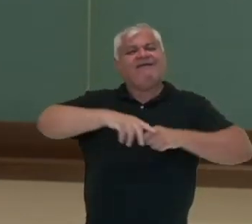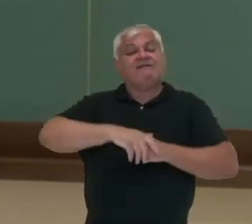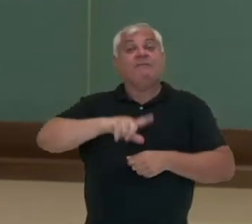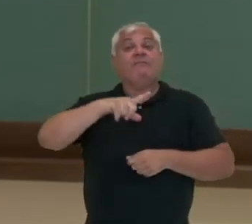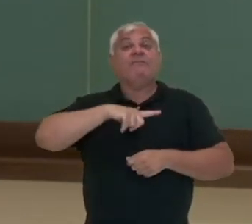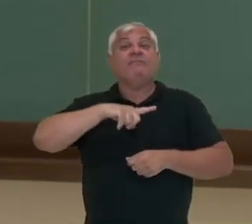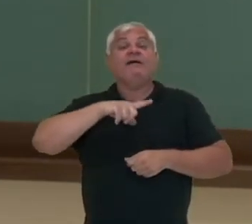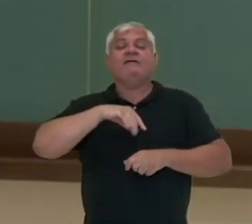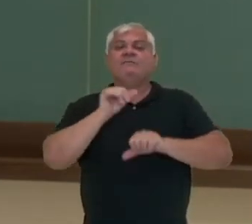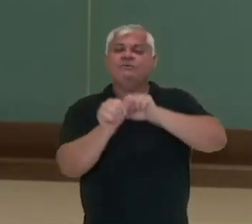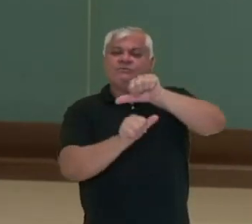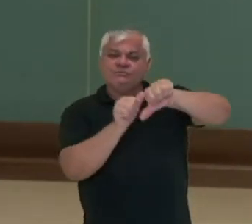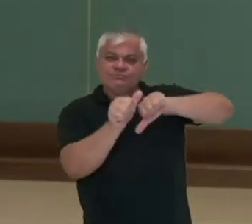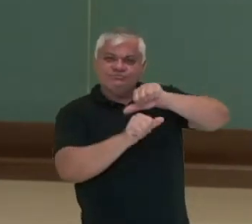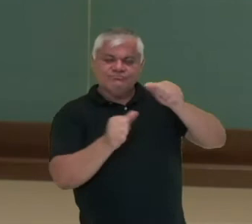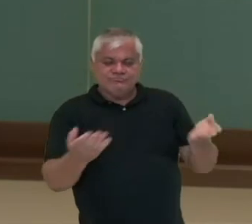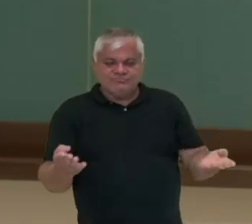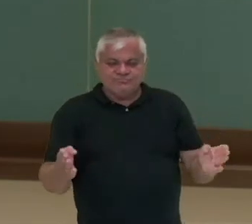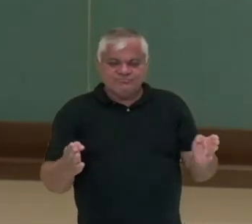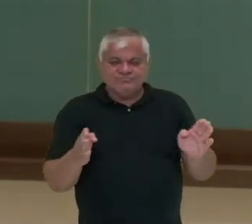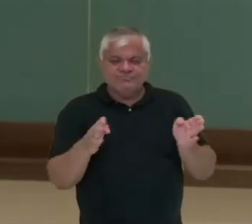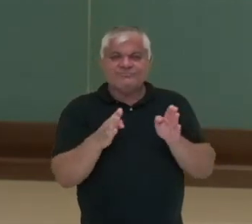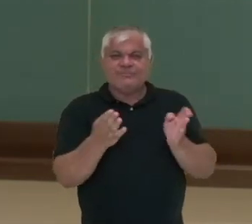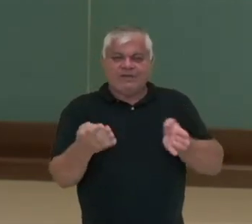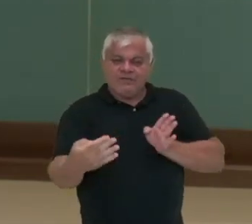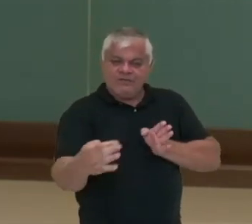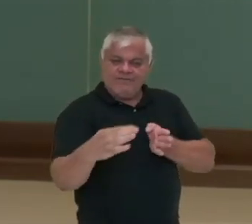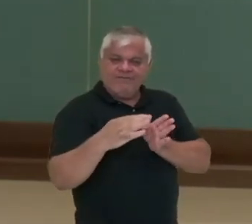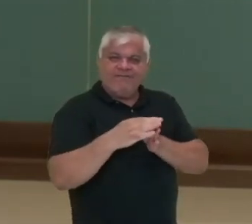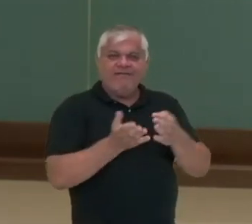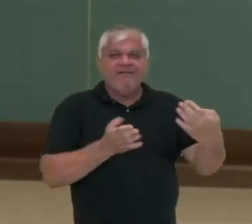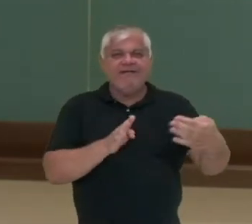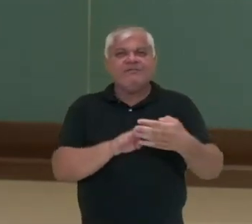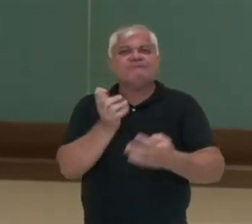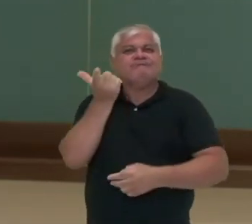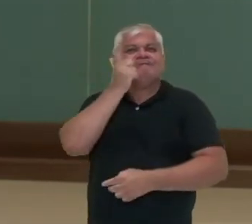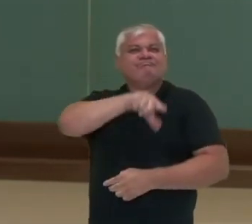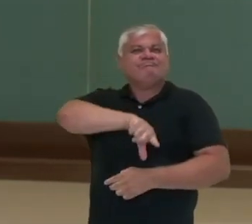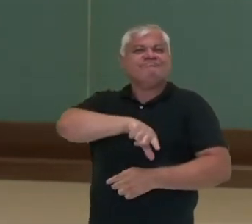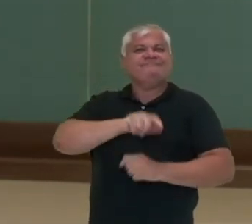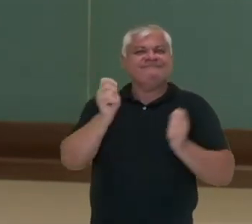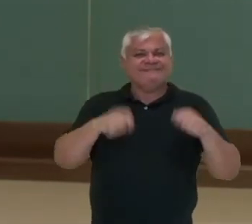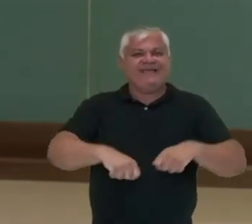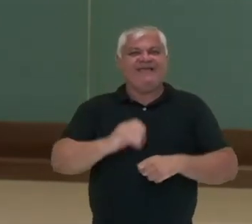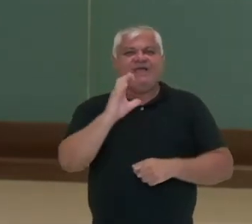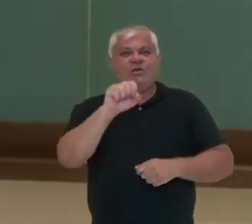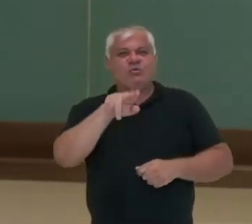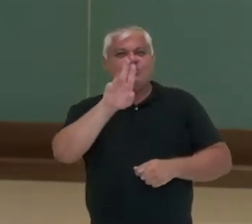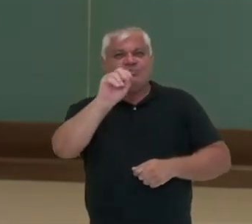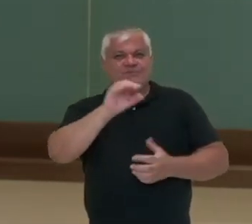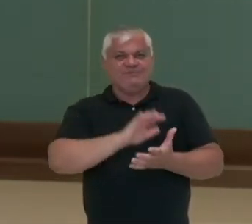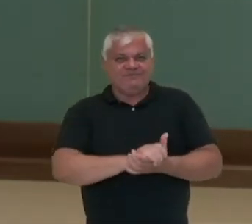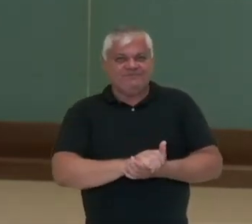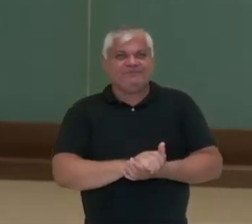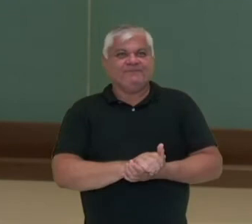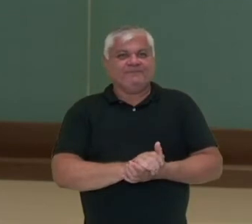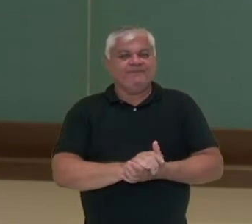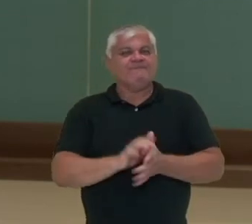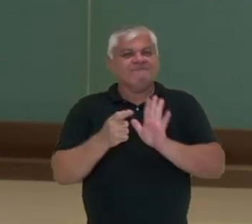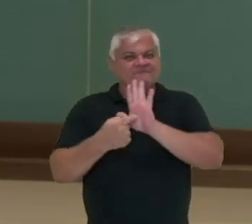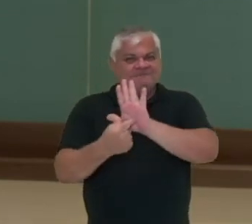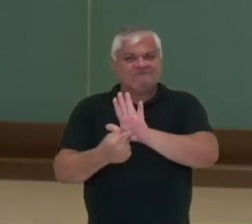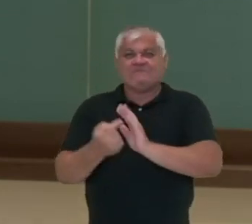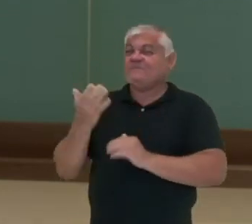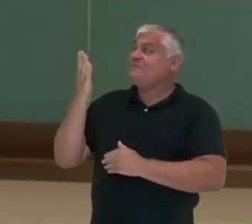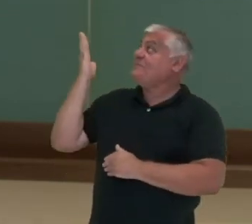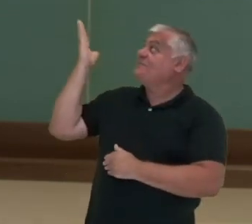de forma que você junte, ela chegue naquele formato do cubo, tá? Aqui demonstrado pelo dado,